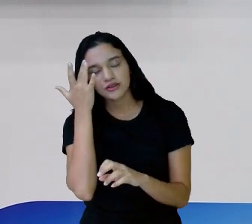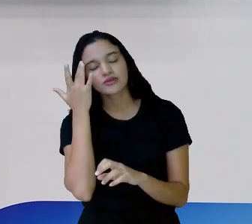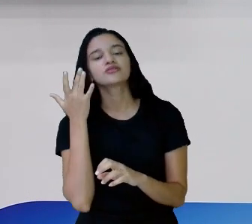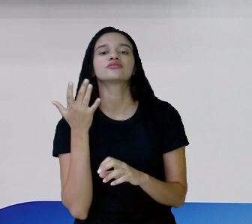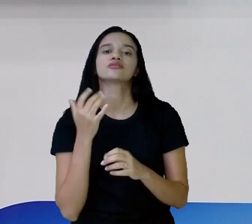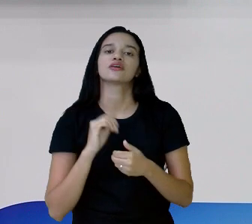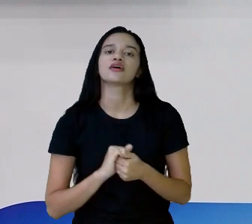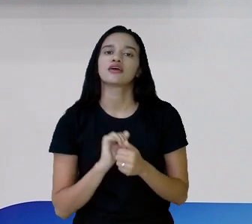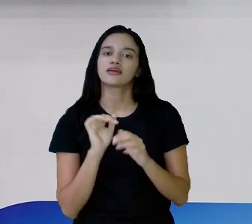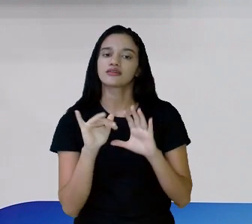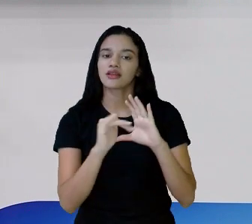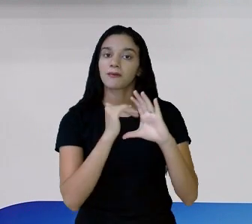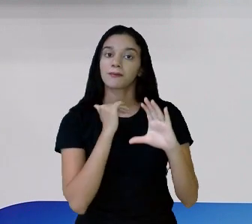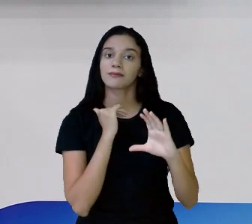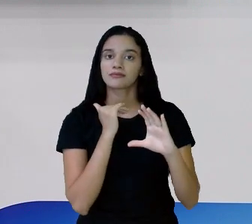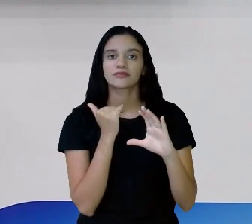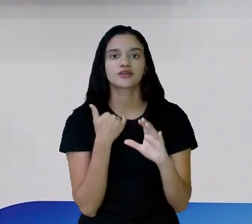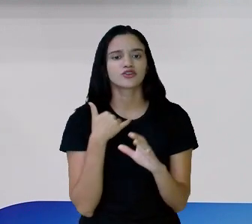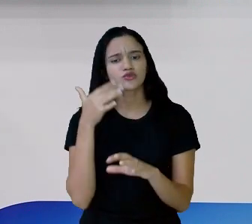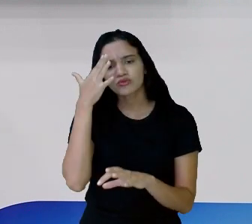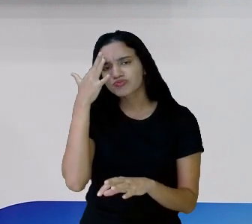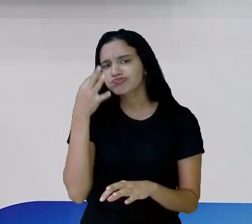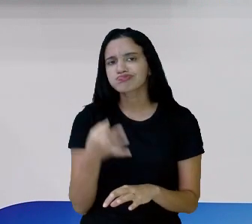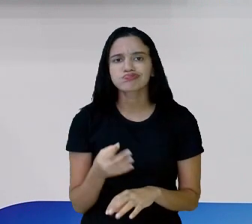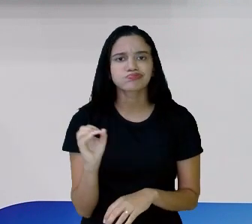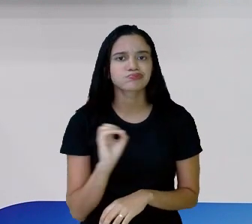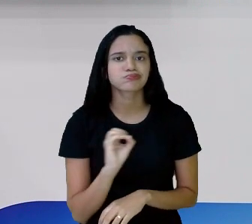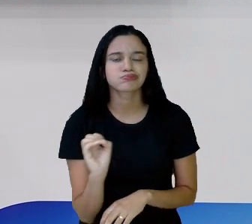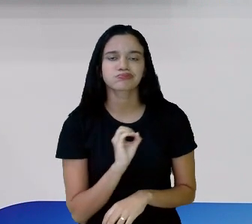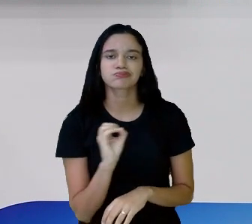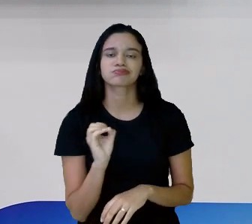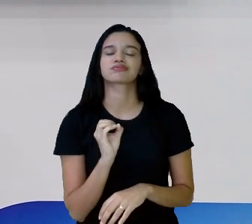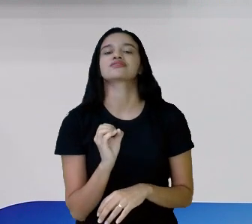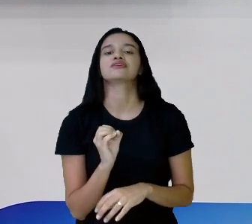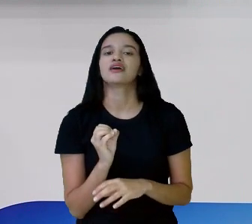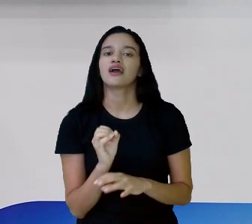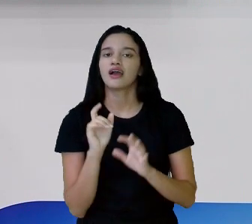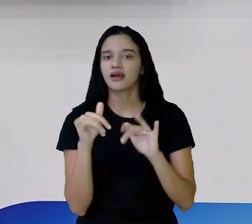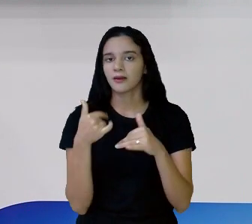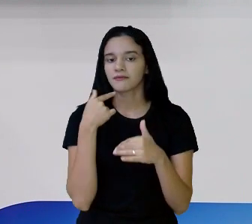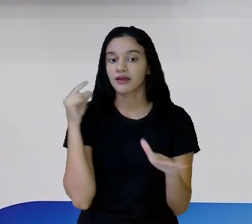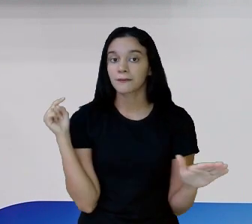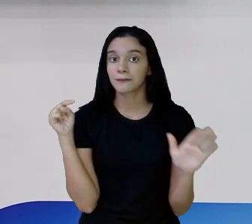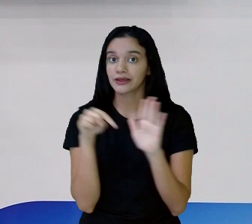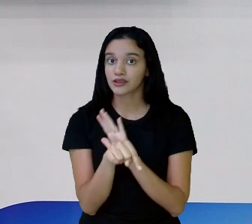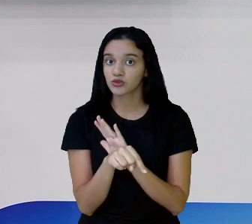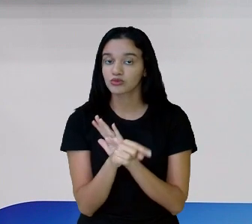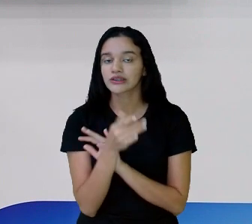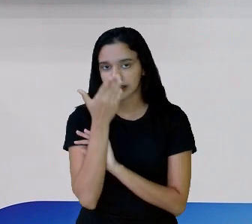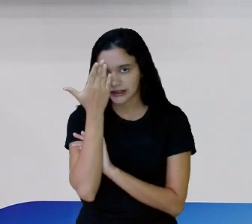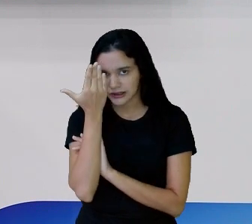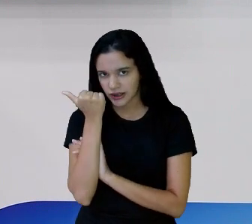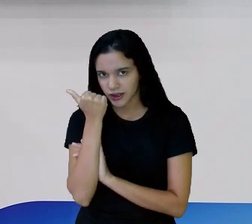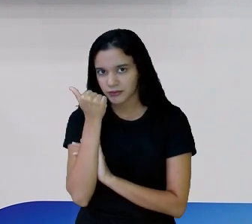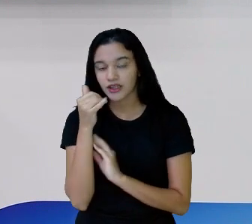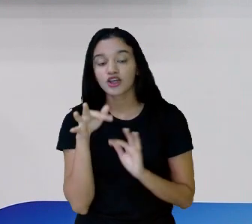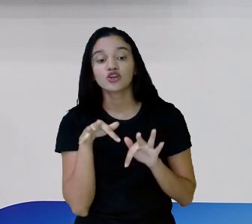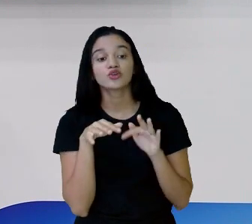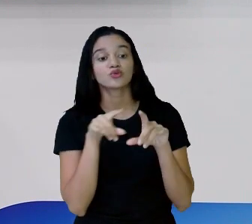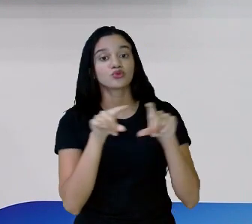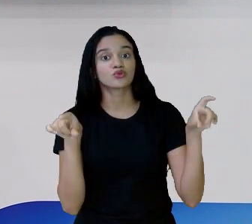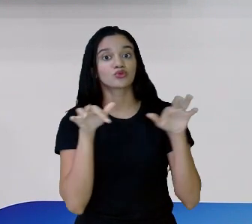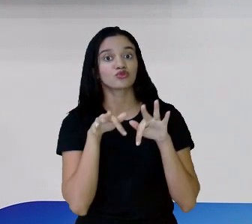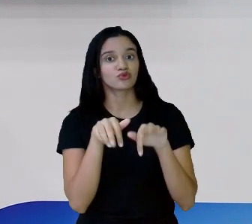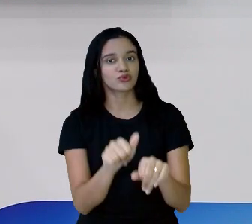está recebendo a mensagem não compreenda o que você quis dizer. Vai escrever uma pergunta, já sabe, no final,